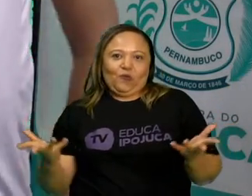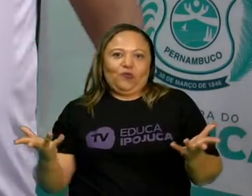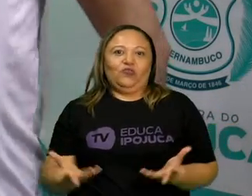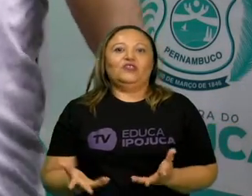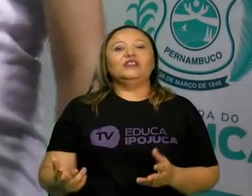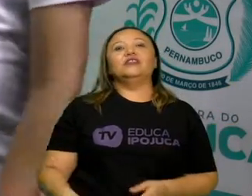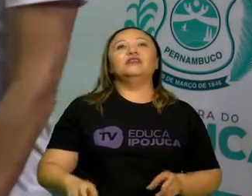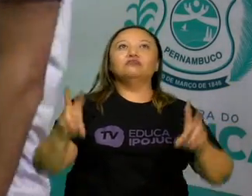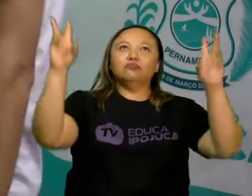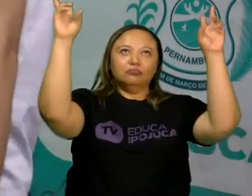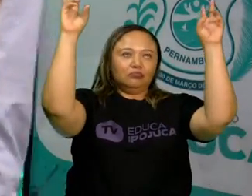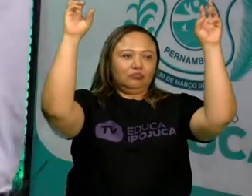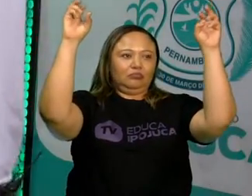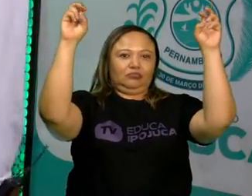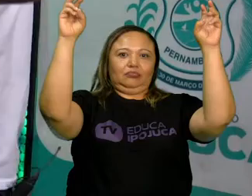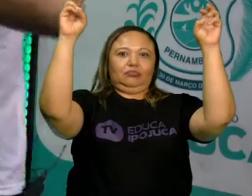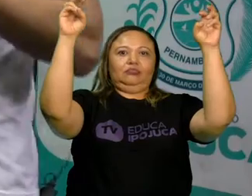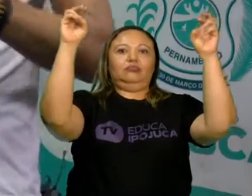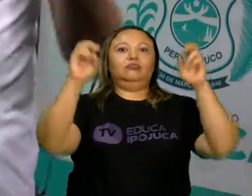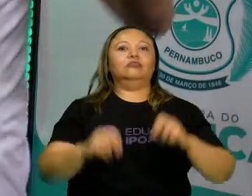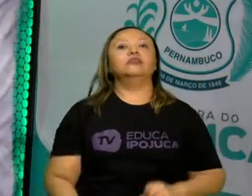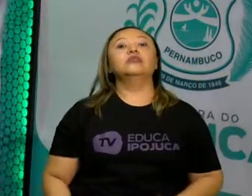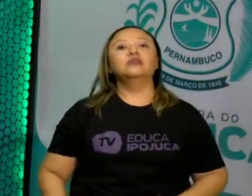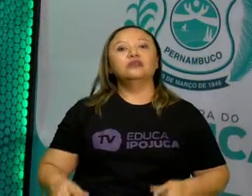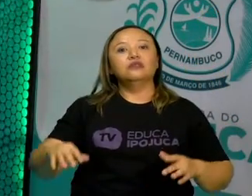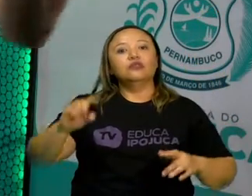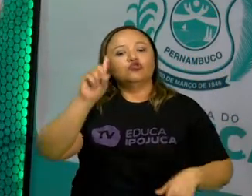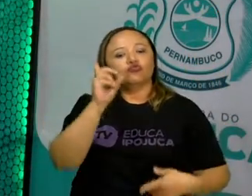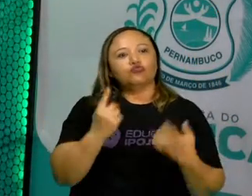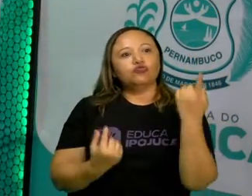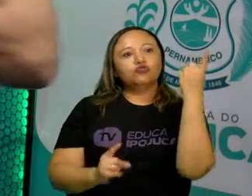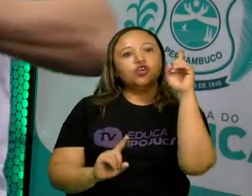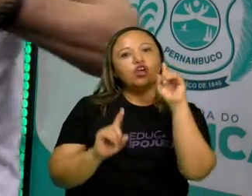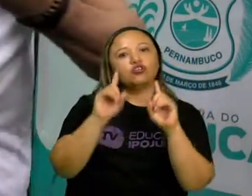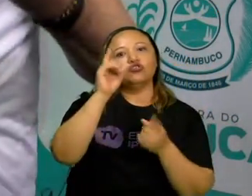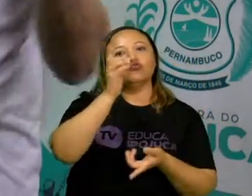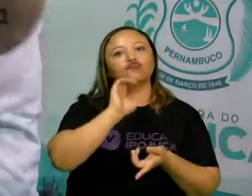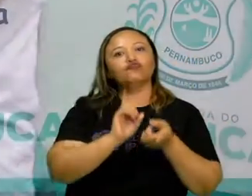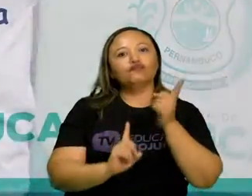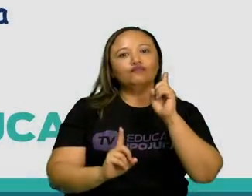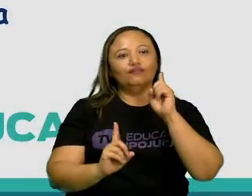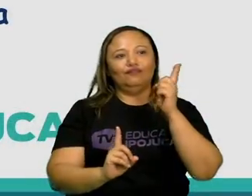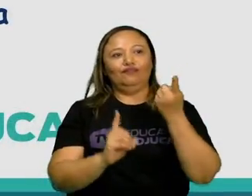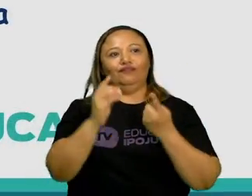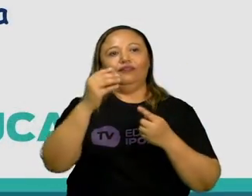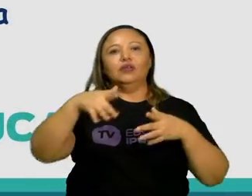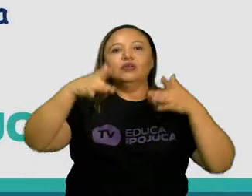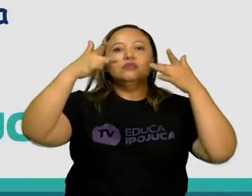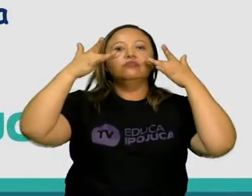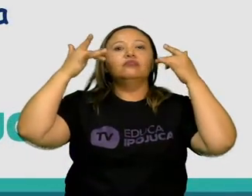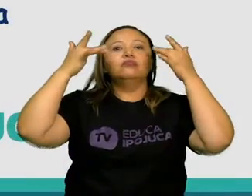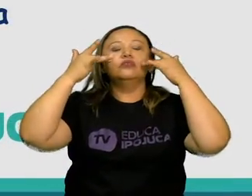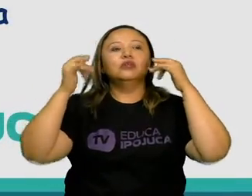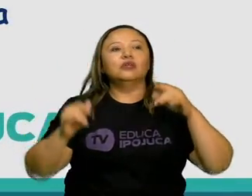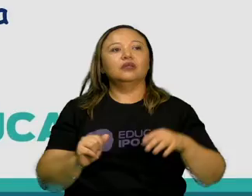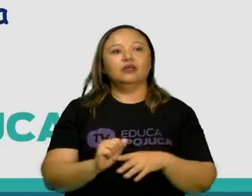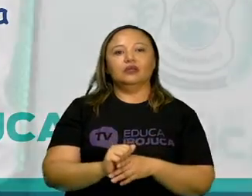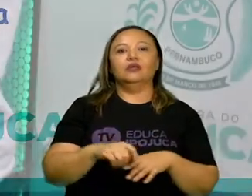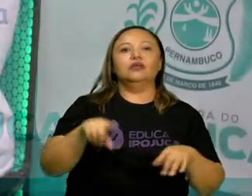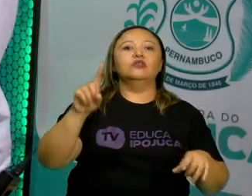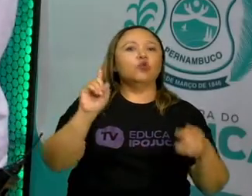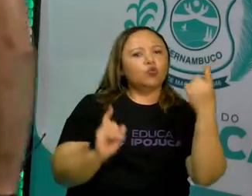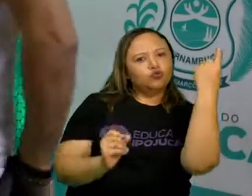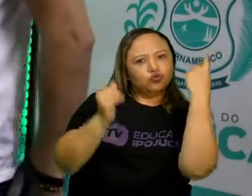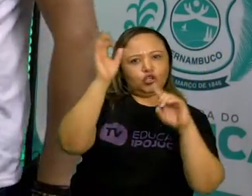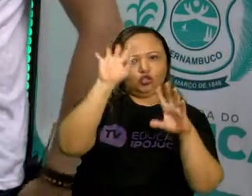aula. Atenção, hoje nós vamos falar sobre o gesto no teatro. O gesto, a força